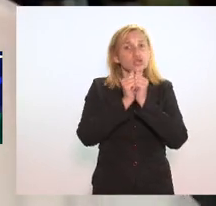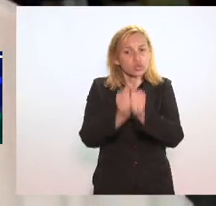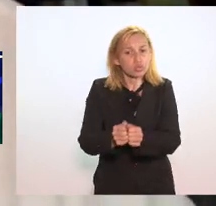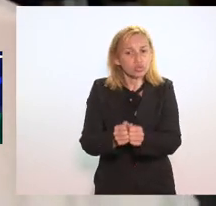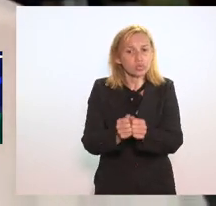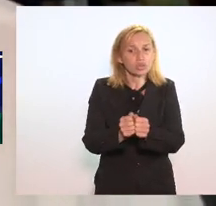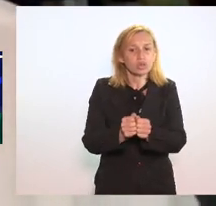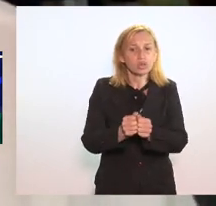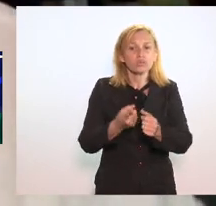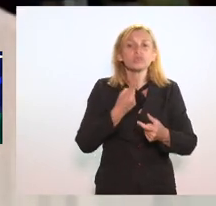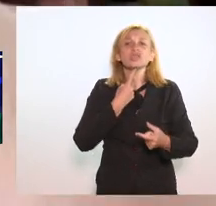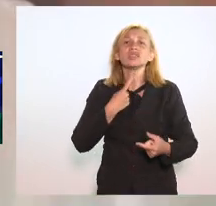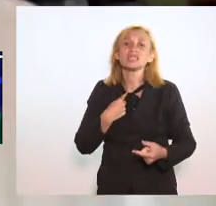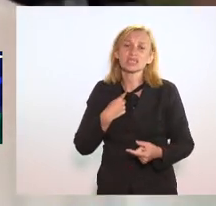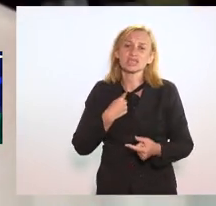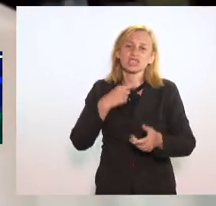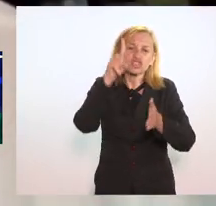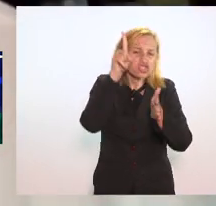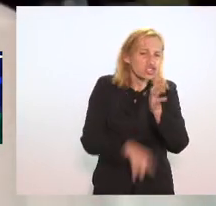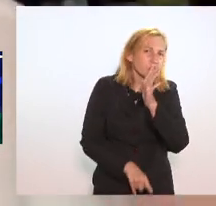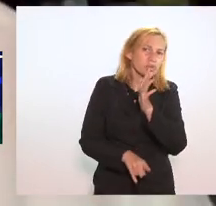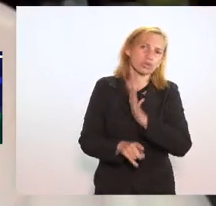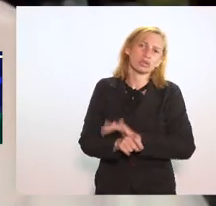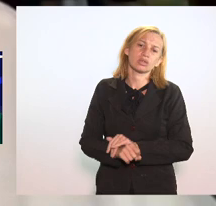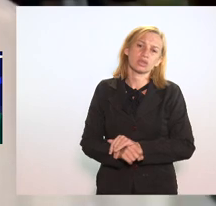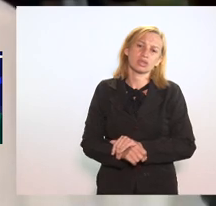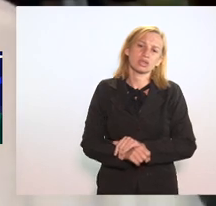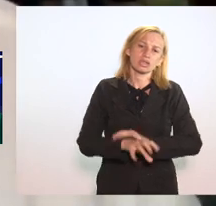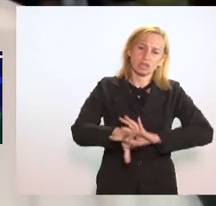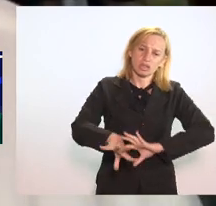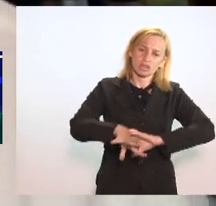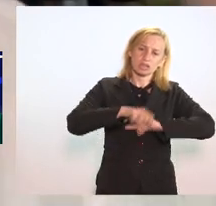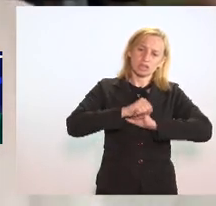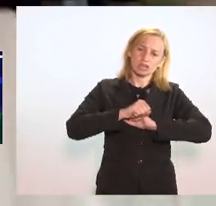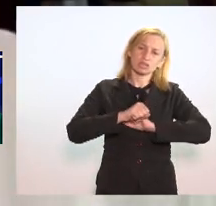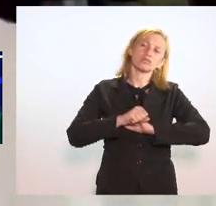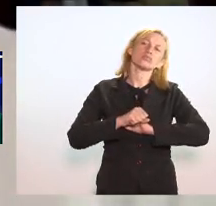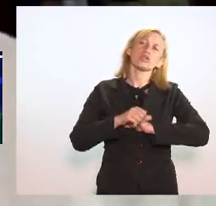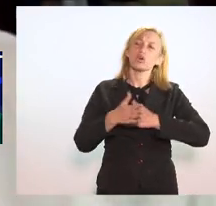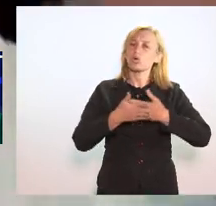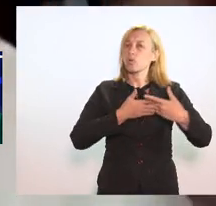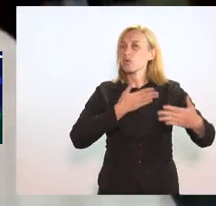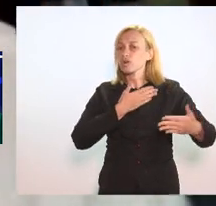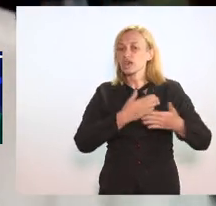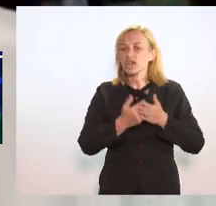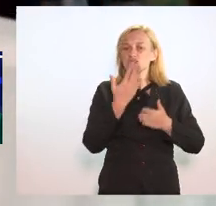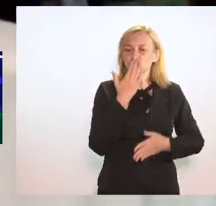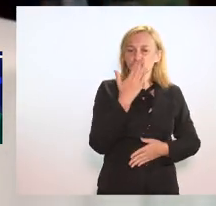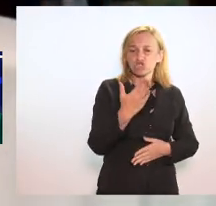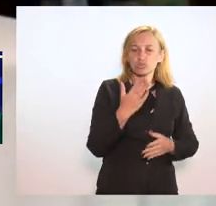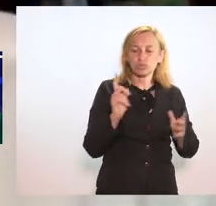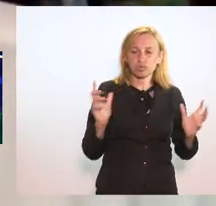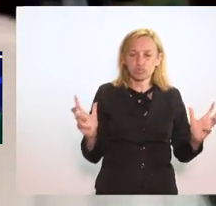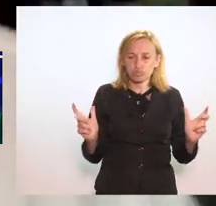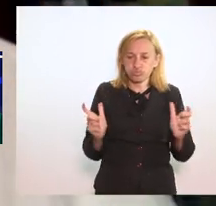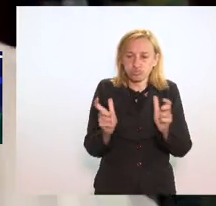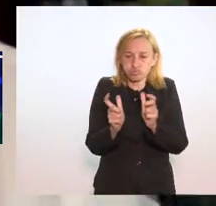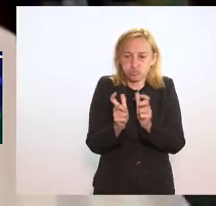elas a vontade de diminuir as atividades que em qualquer tipo de aglomeração